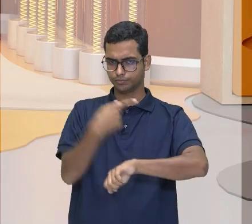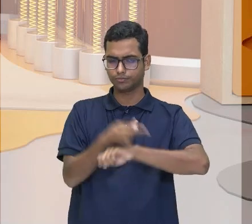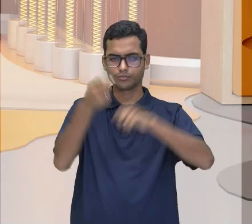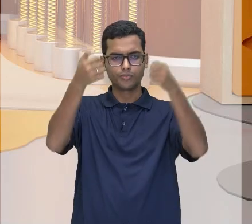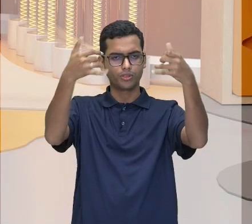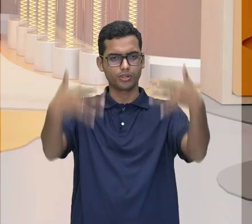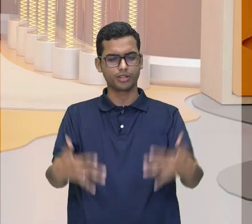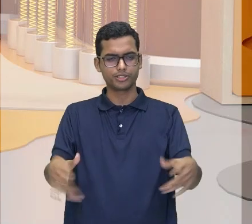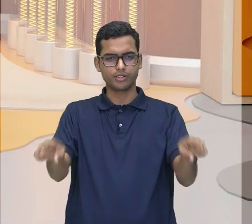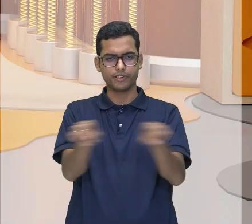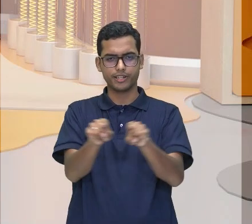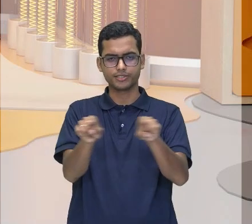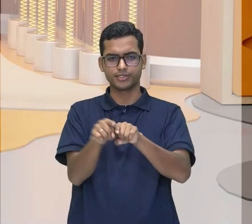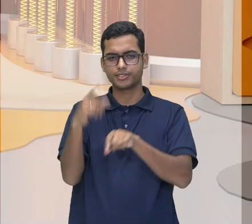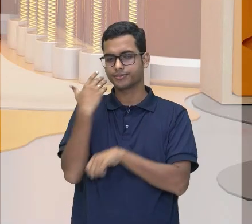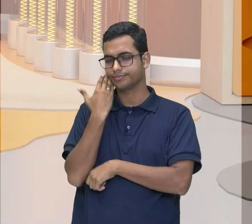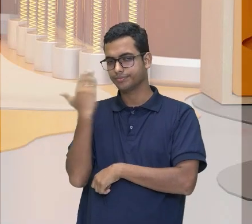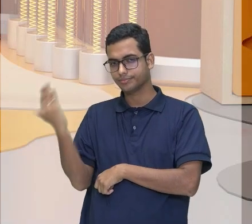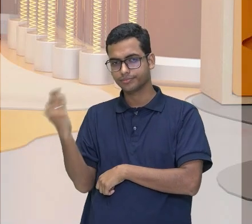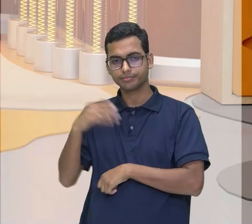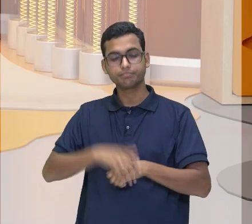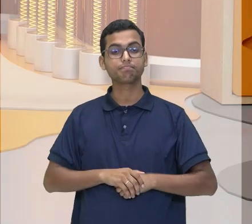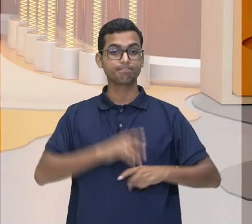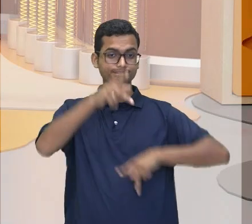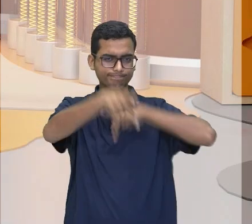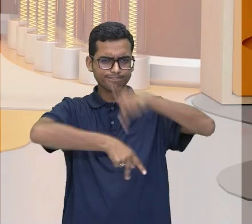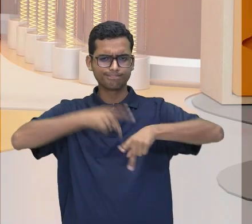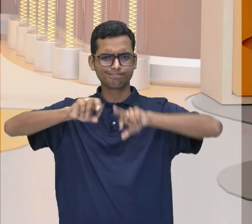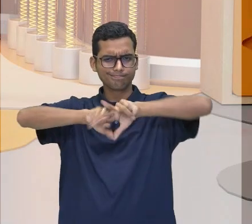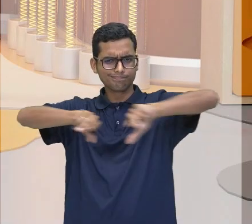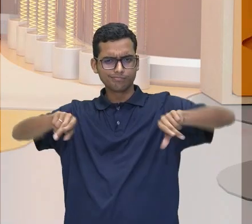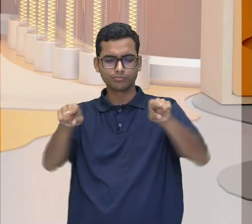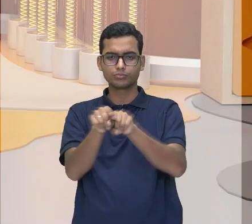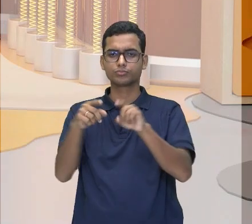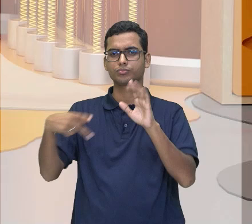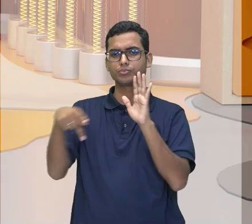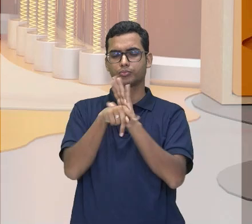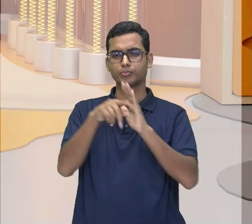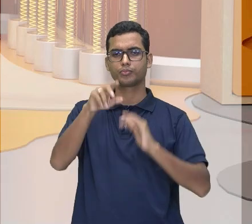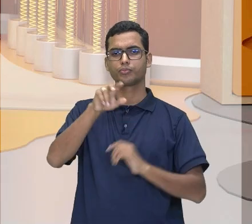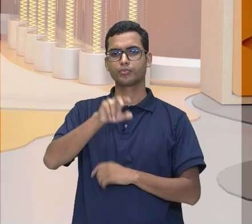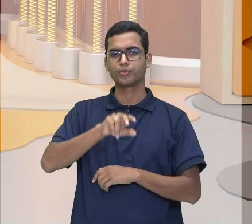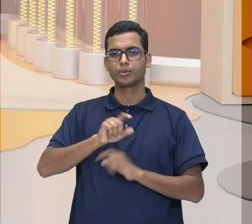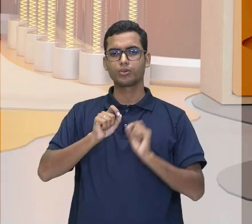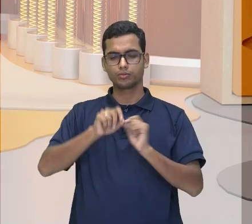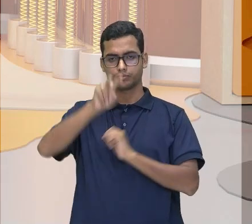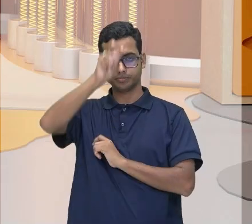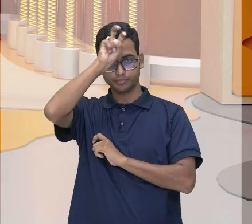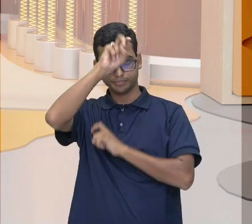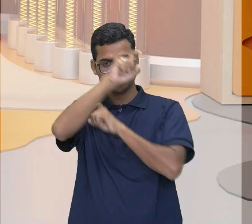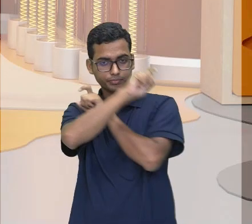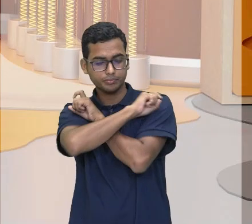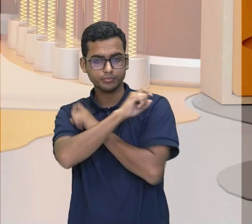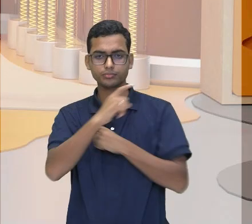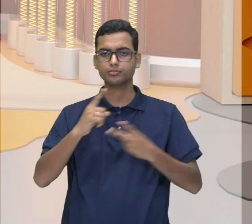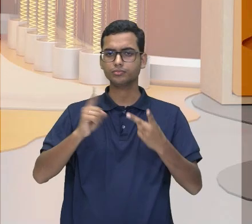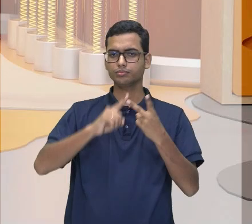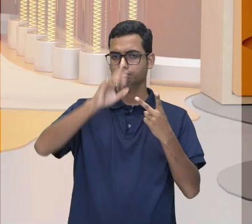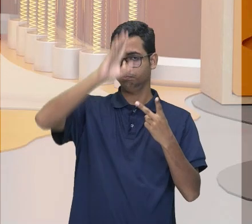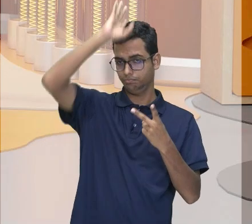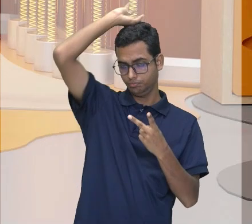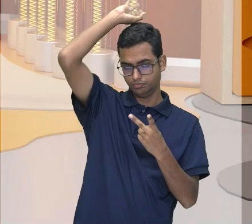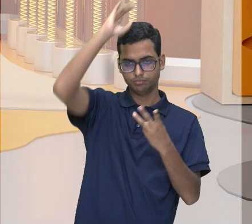que nós temos aí a presença de grandes civilizações como o Egito Antigo, como a Grécia, como a Roma,